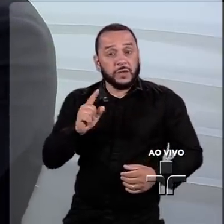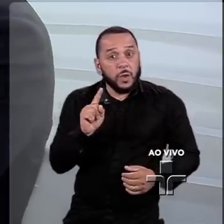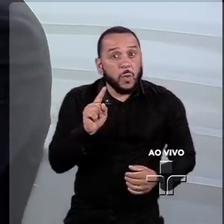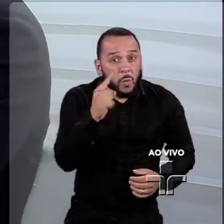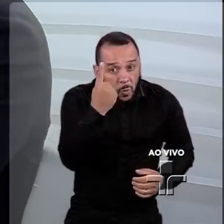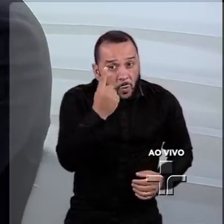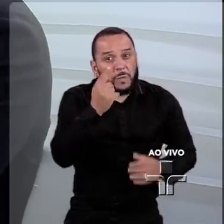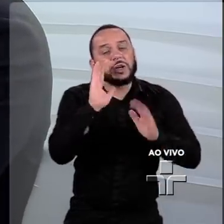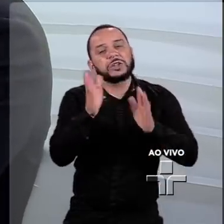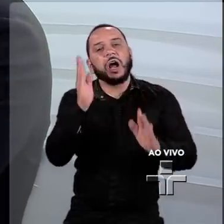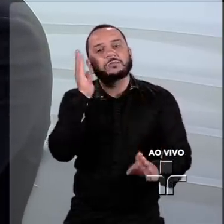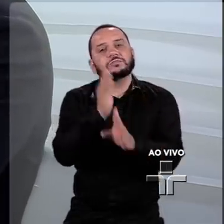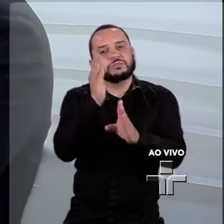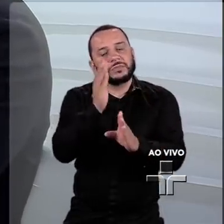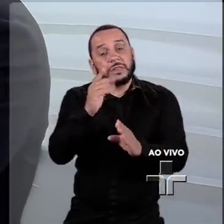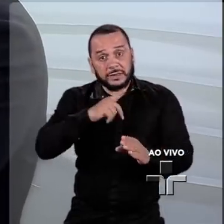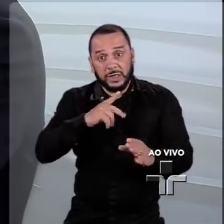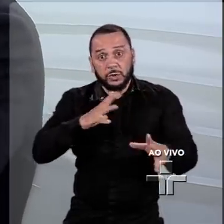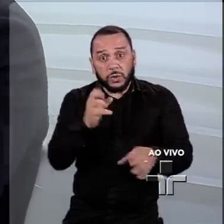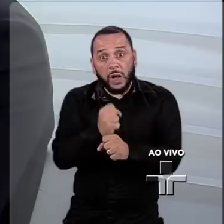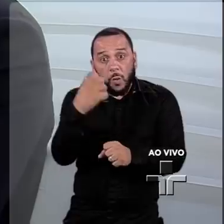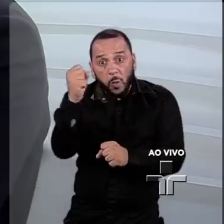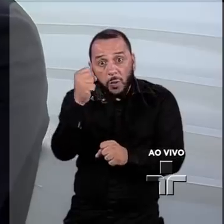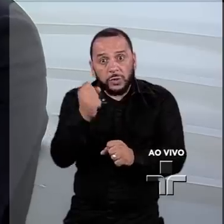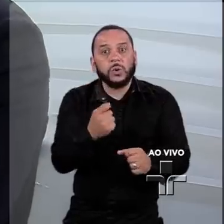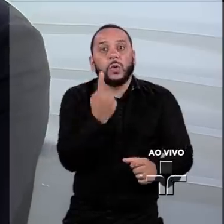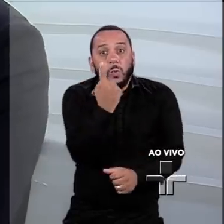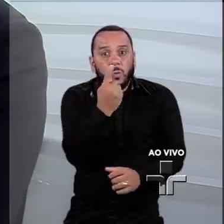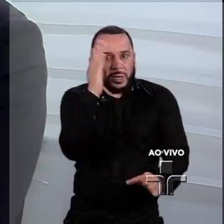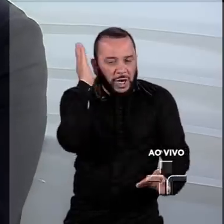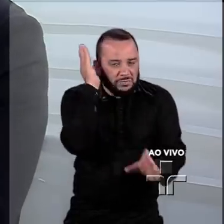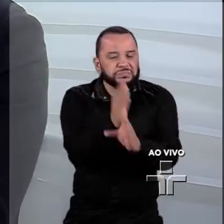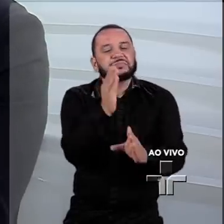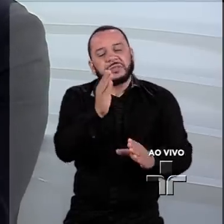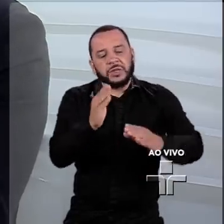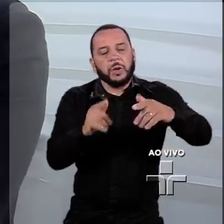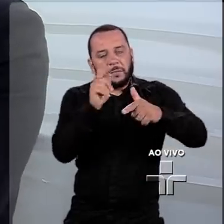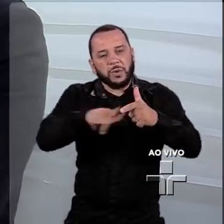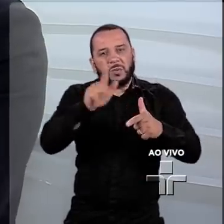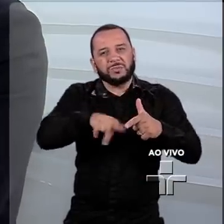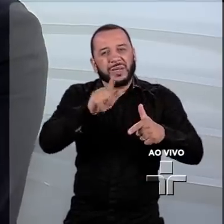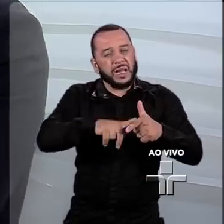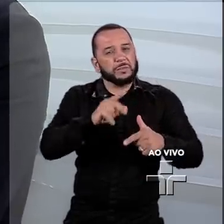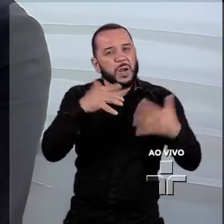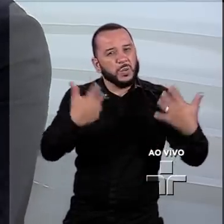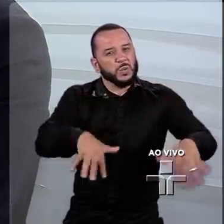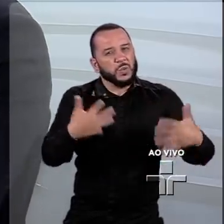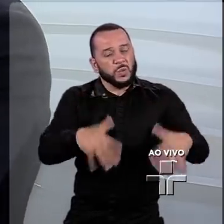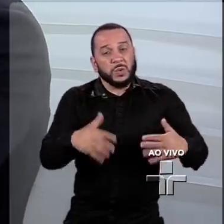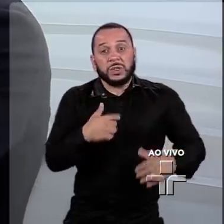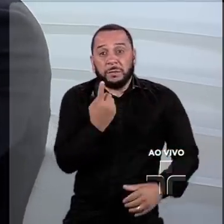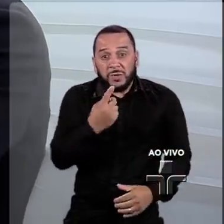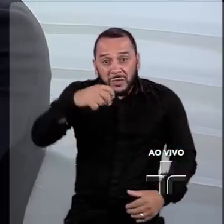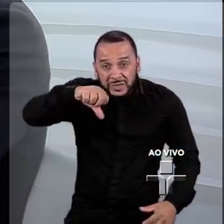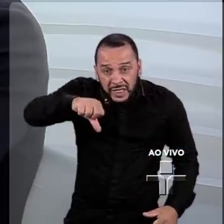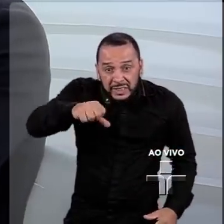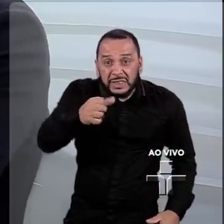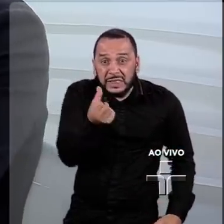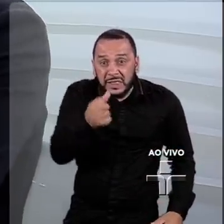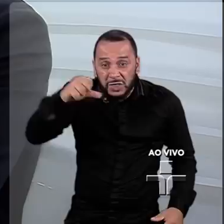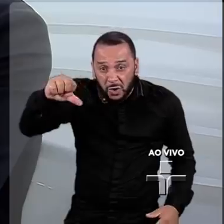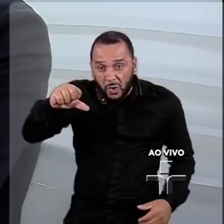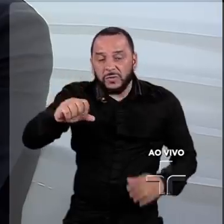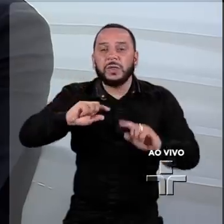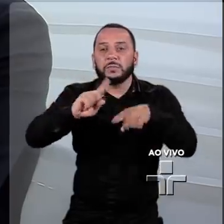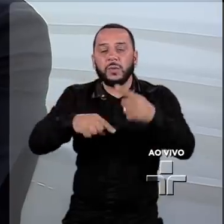já constatamos um problema grave. Para você ter uma ideia, a ponte ela é de 69. Em